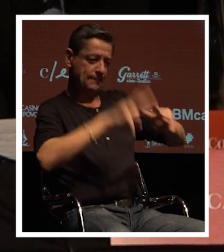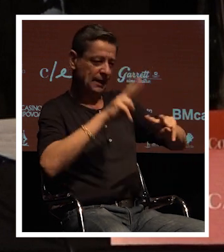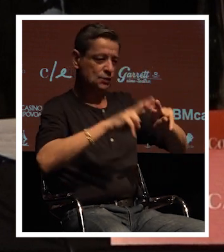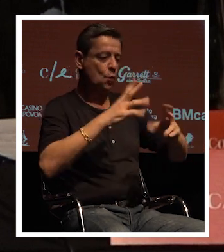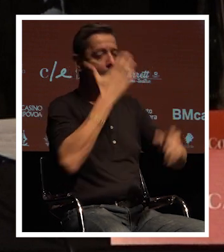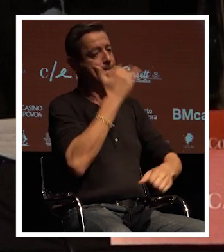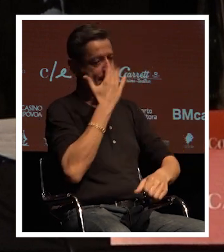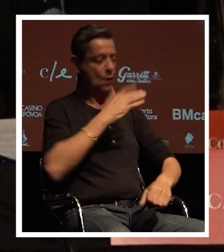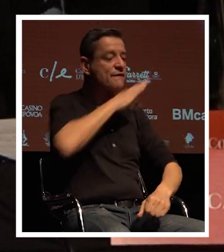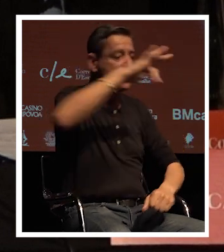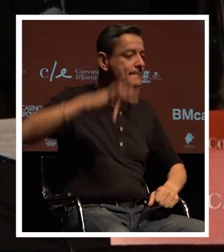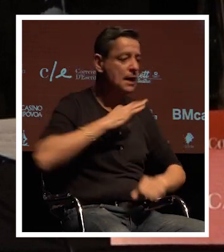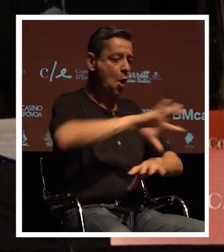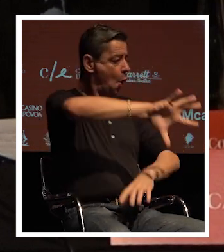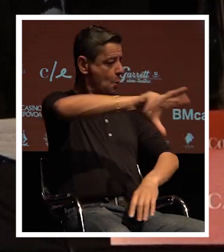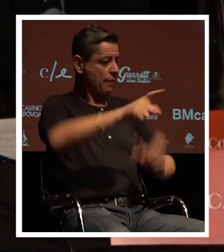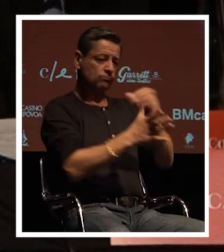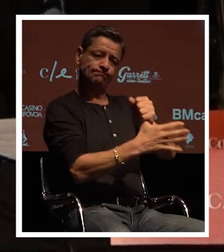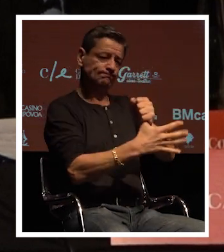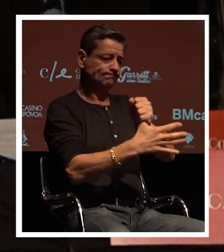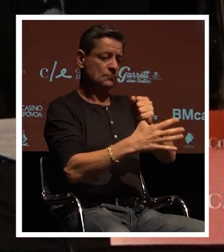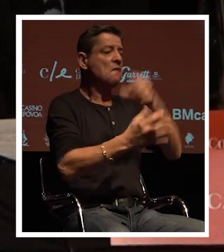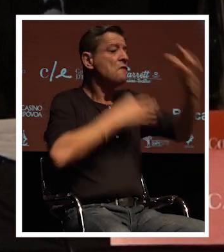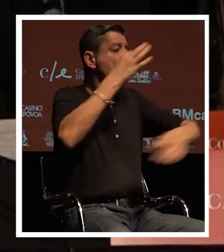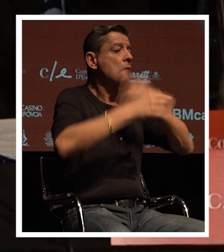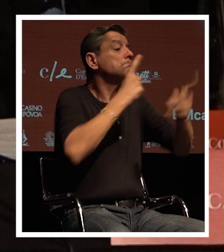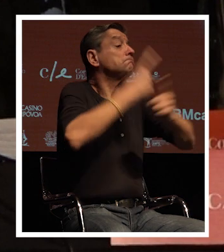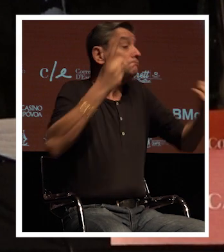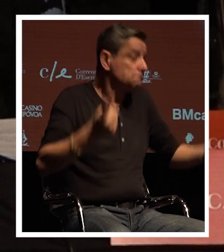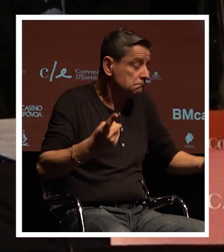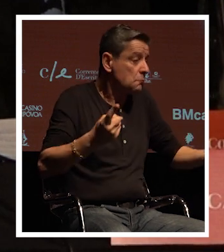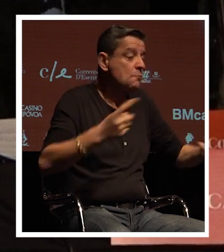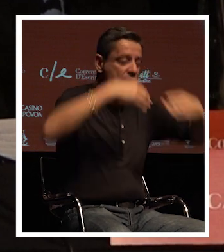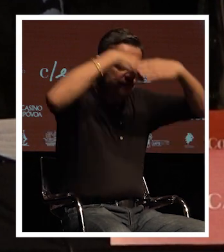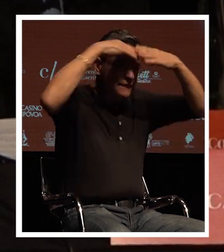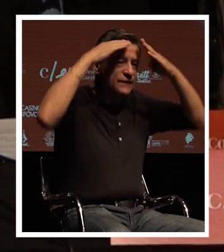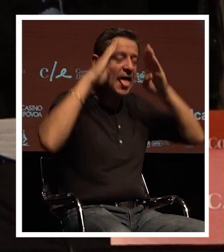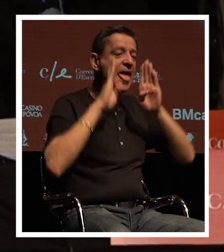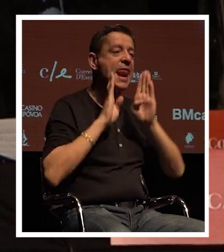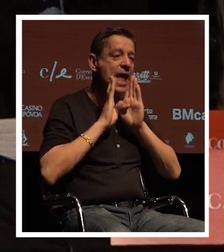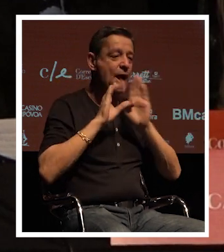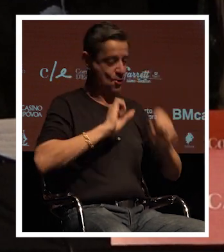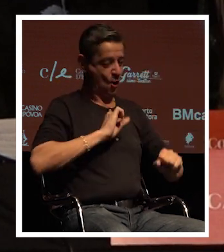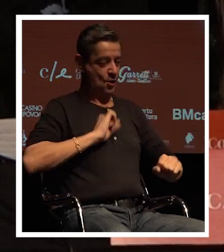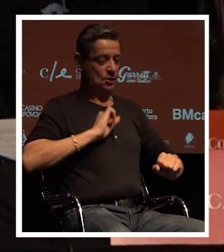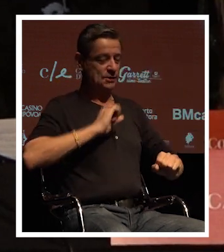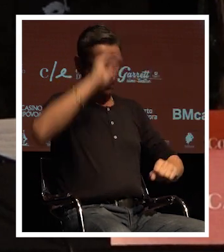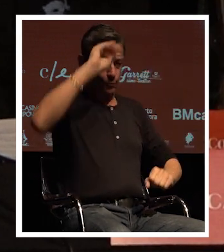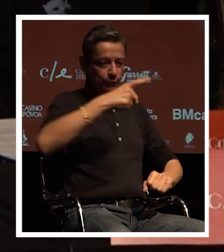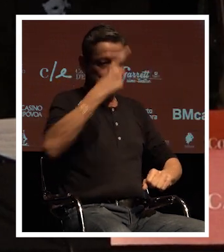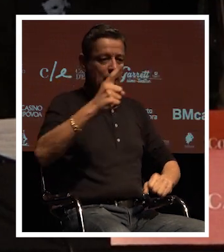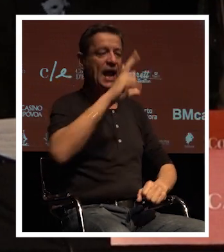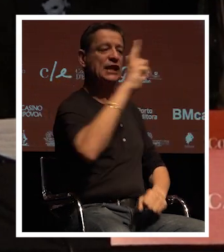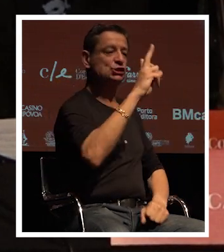que não tinha roubado nada e qual era o mal de falar nisso uma Fraia que tinha sido nossa professora de religião e